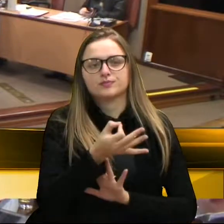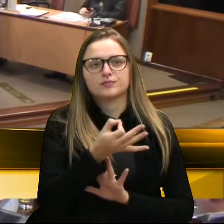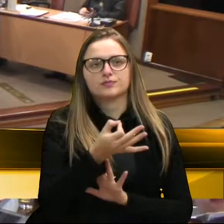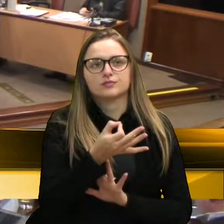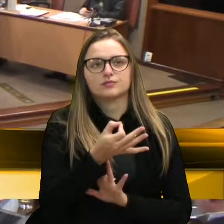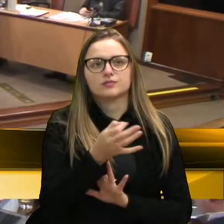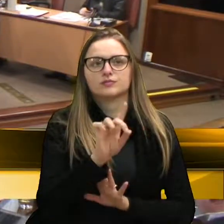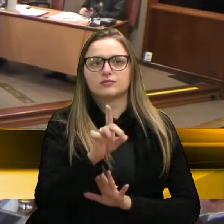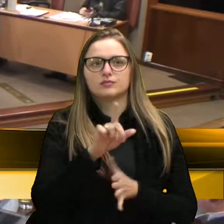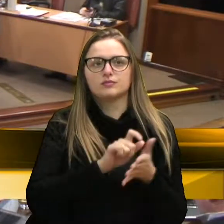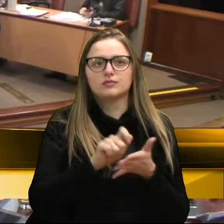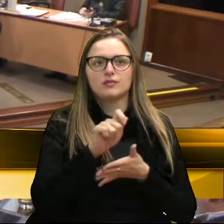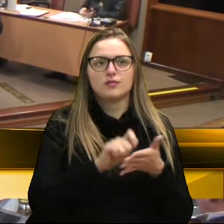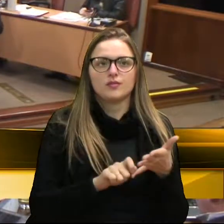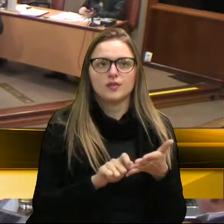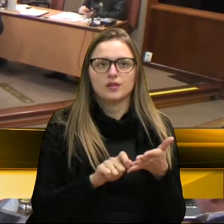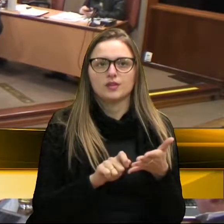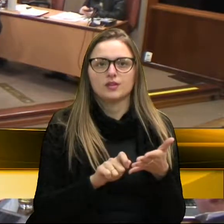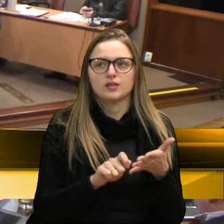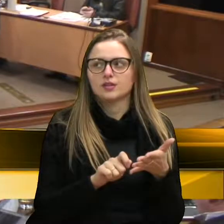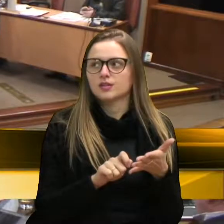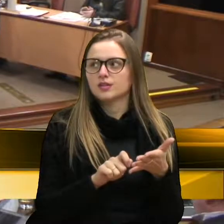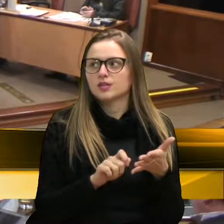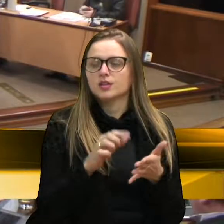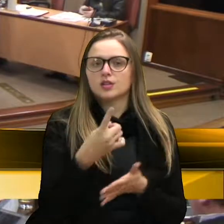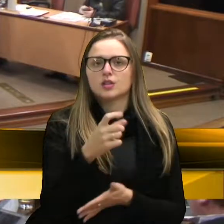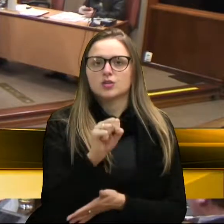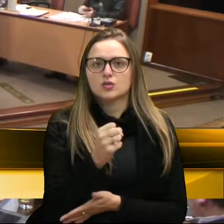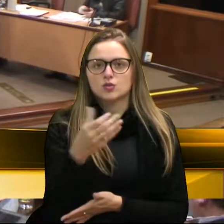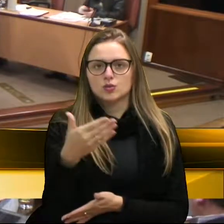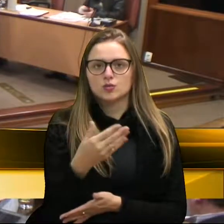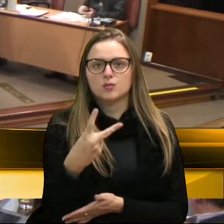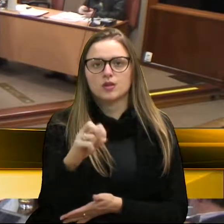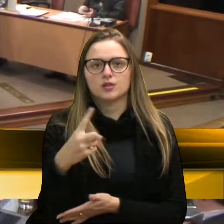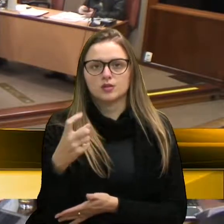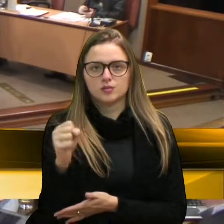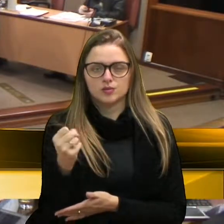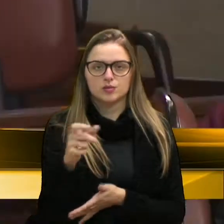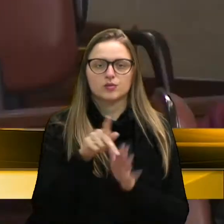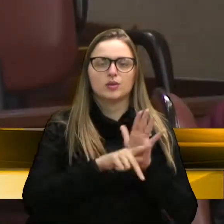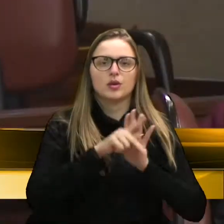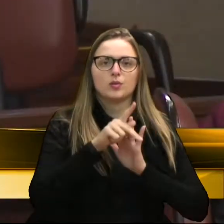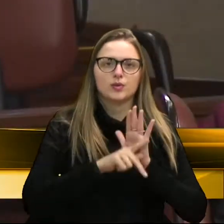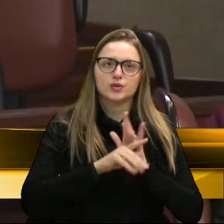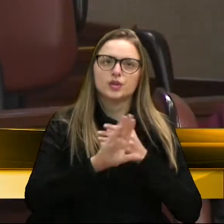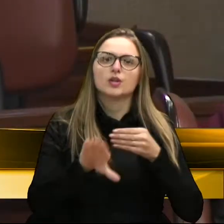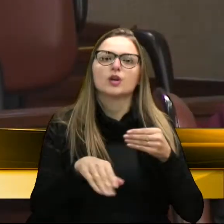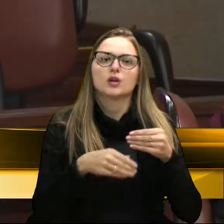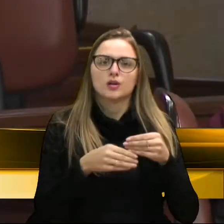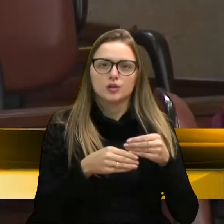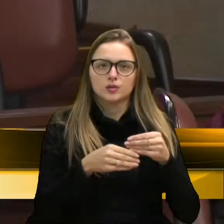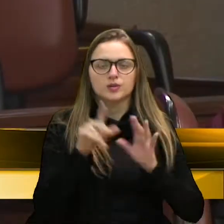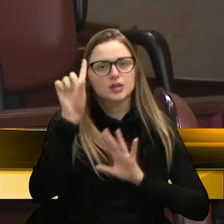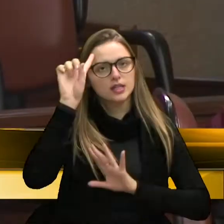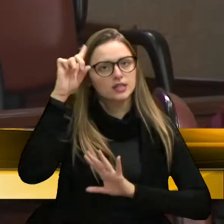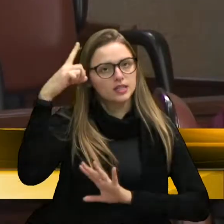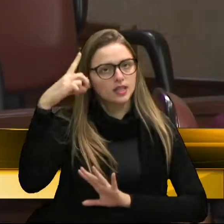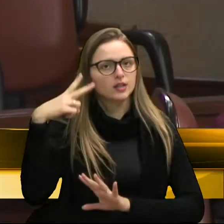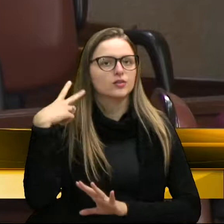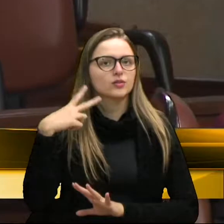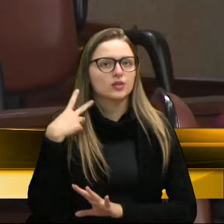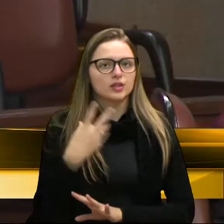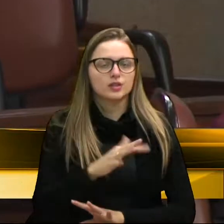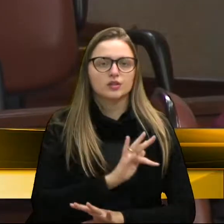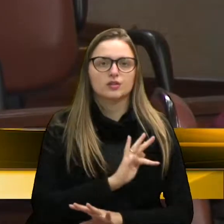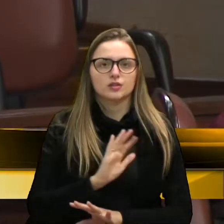o veto total 18 de 2018, ao projeto supracitado, de autoria do nobre vereador